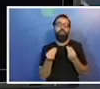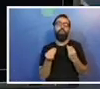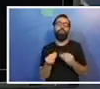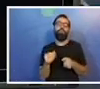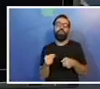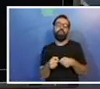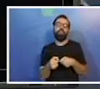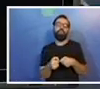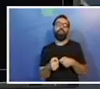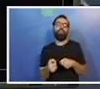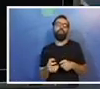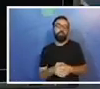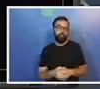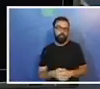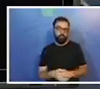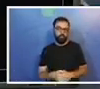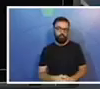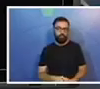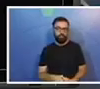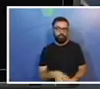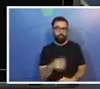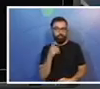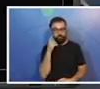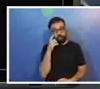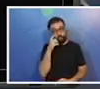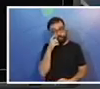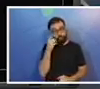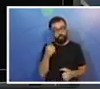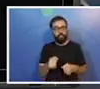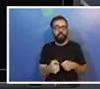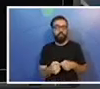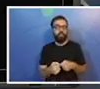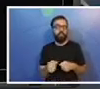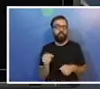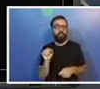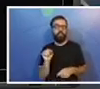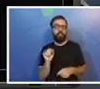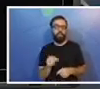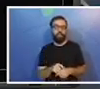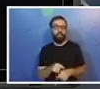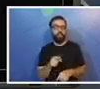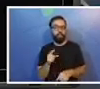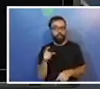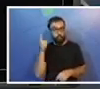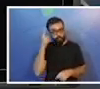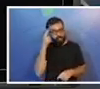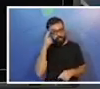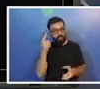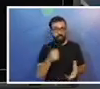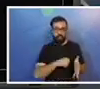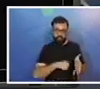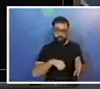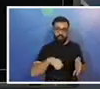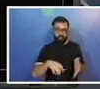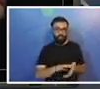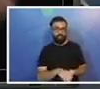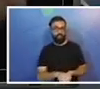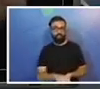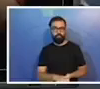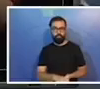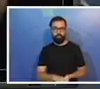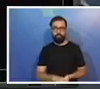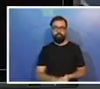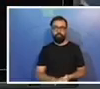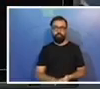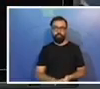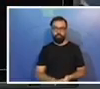aquário, eu vou jogar esse peixinho em qualquer lugar? O que eu tenho que fazer? É uma resposta pessoal e a gente quer ver o que vocês aprenderam,